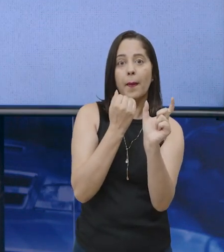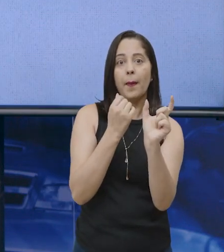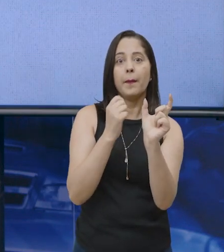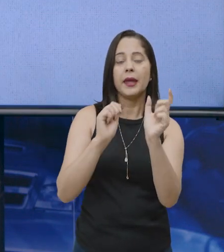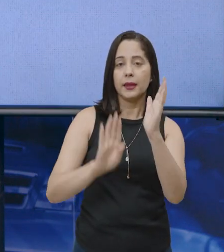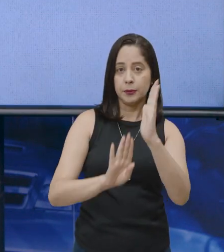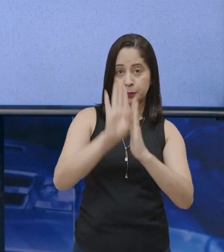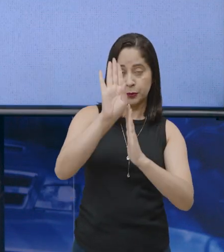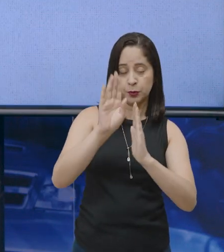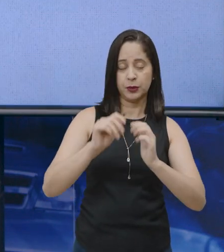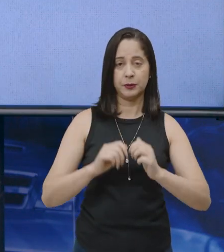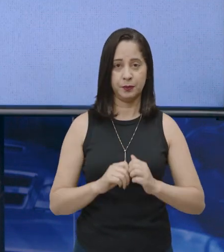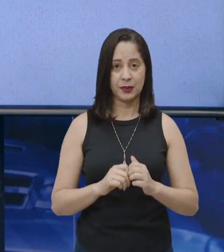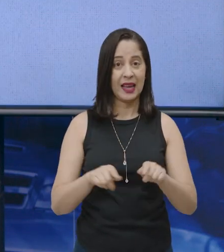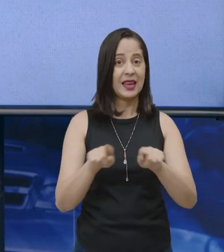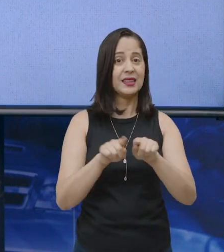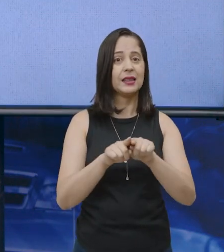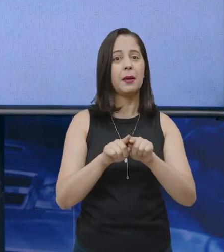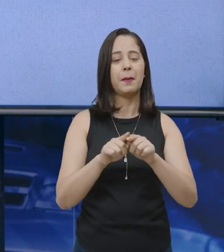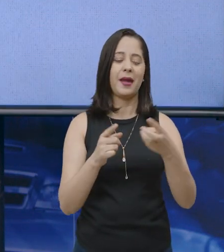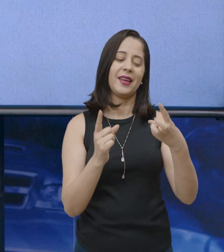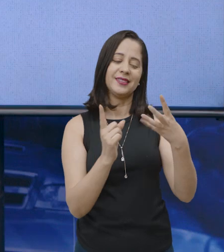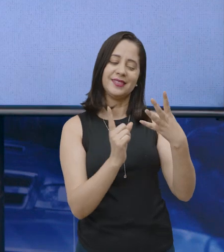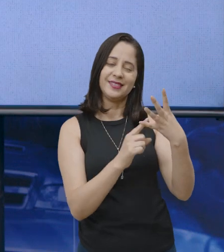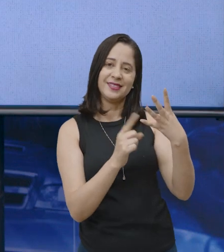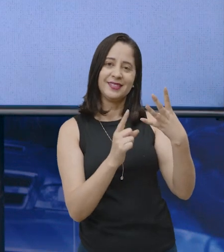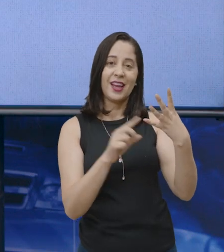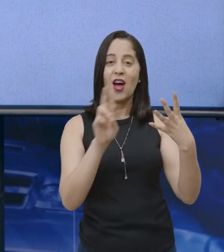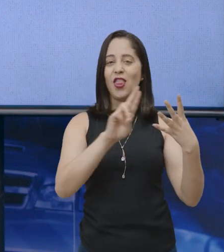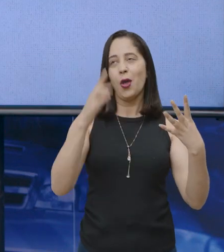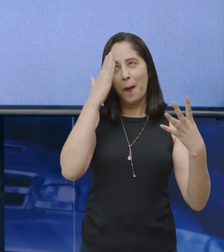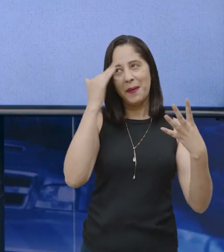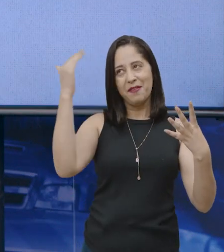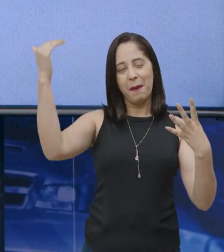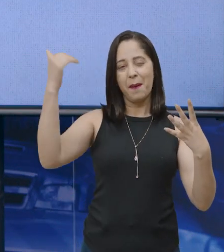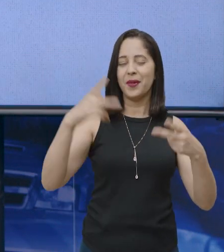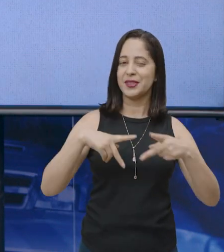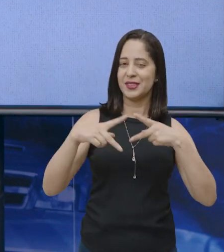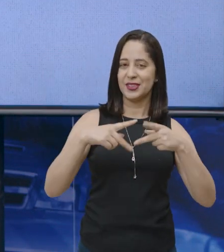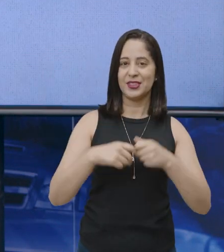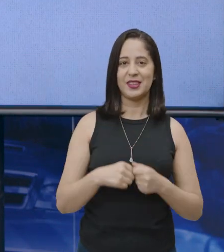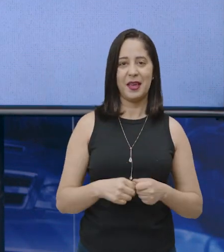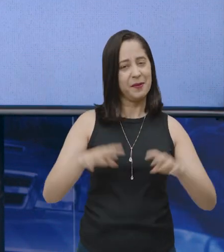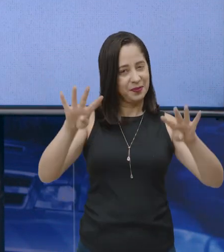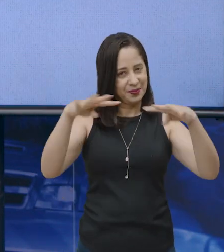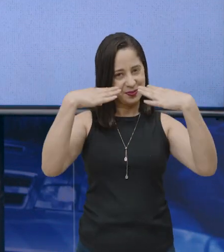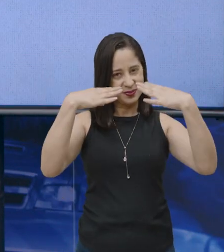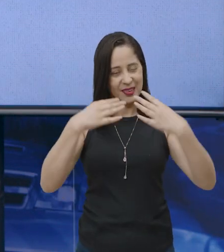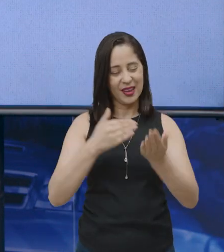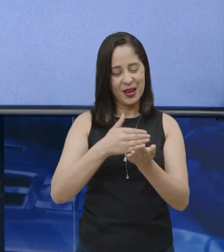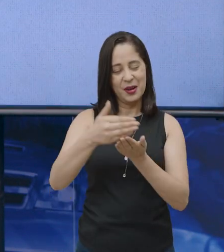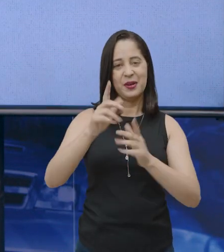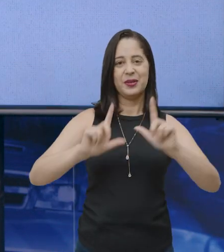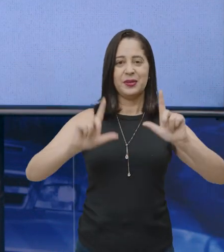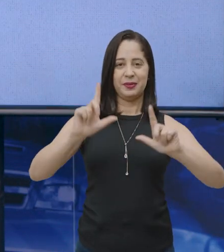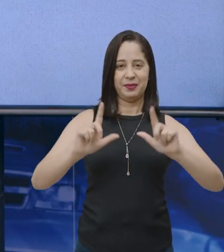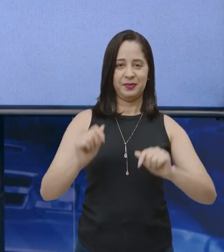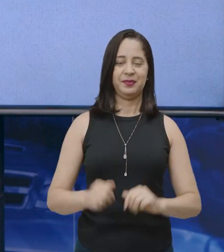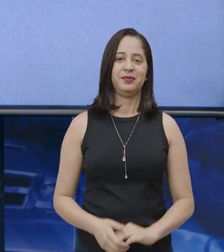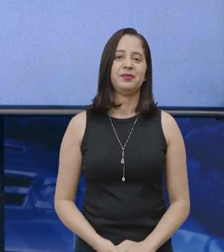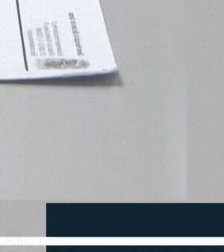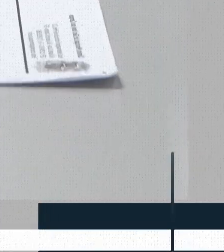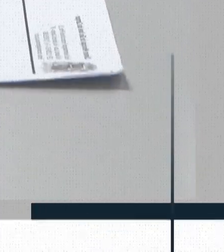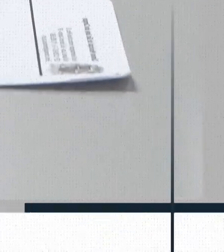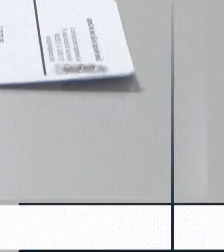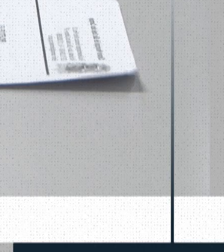servidores municipais. Tem ainda o nosso tradicional quadro Nomes da Cidade. Fique por aí que o Ação Parlamentar está no